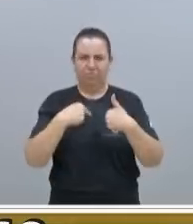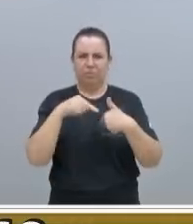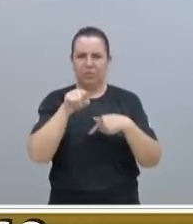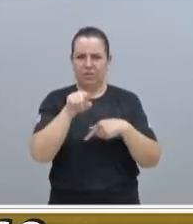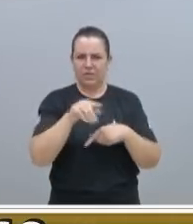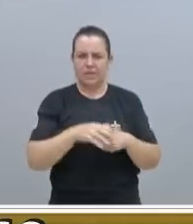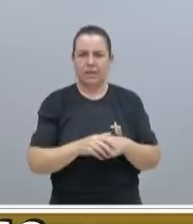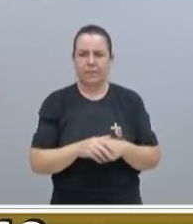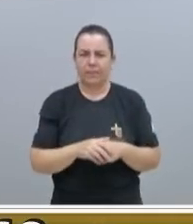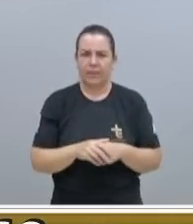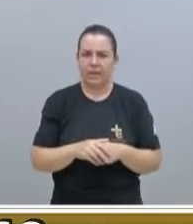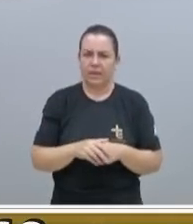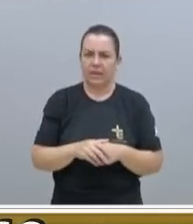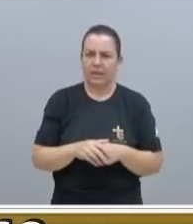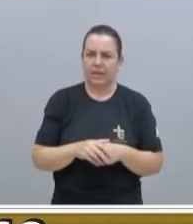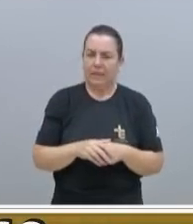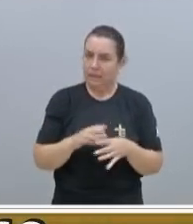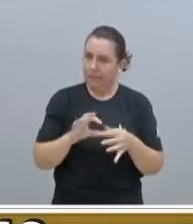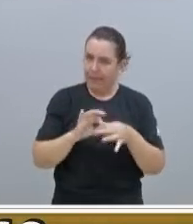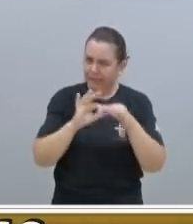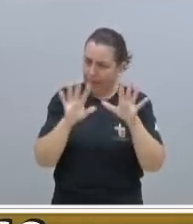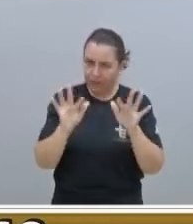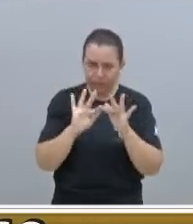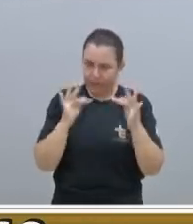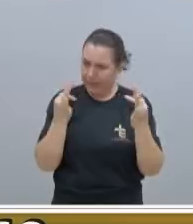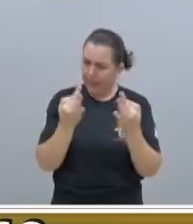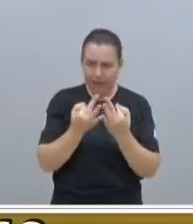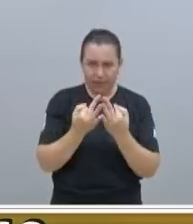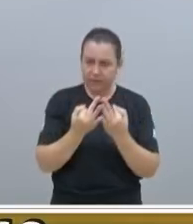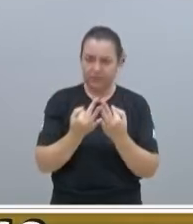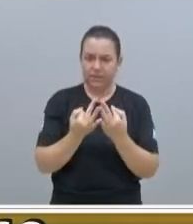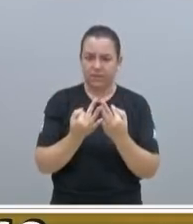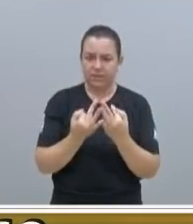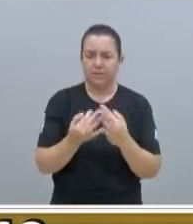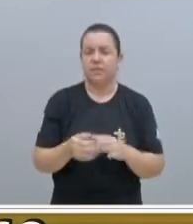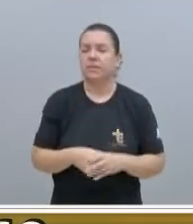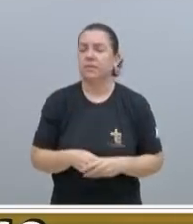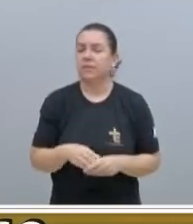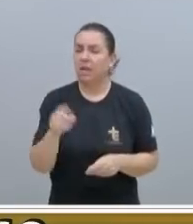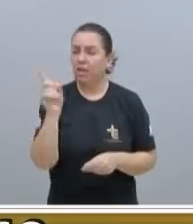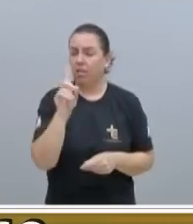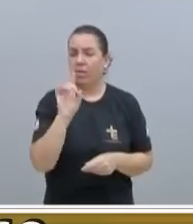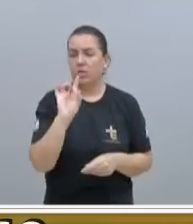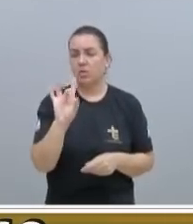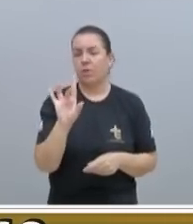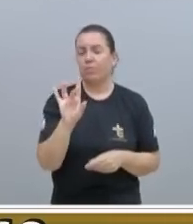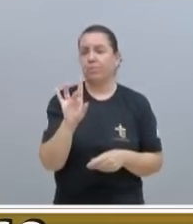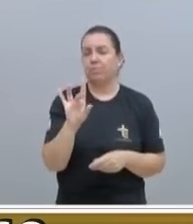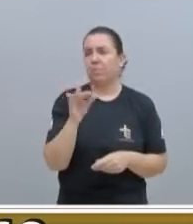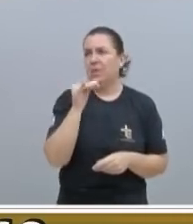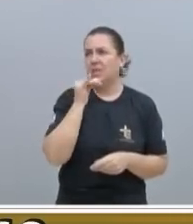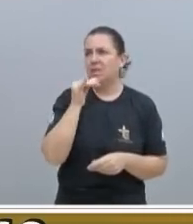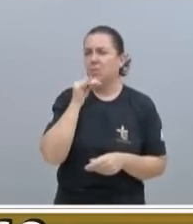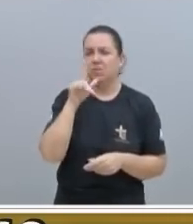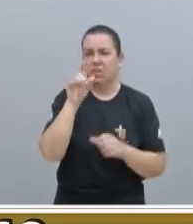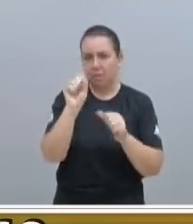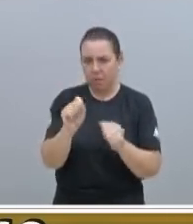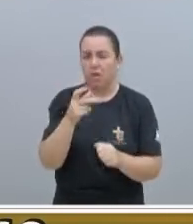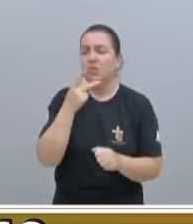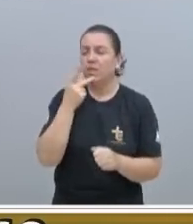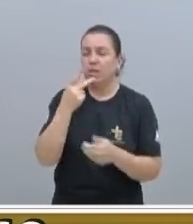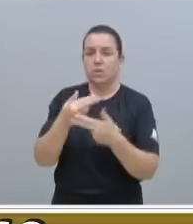é liberdade familiar liberdade familiar não é outra coisa a não ser você poder falar aquilo que